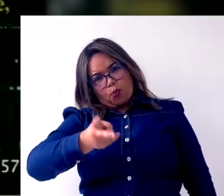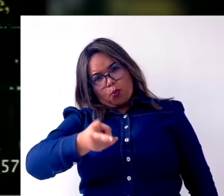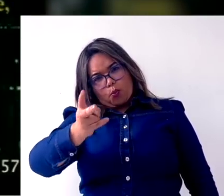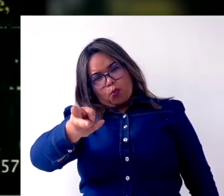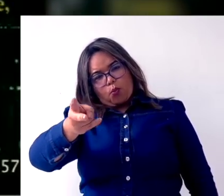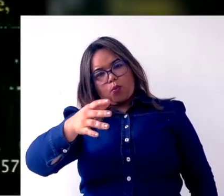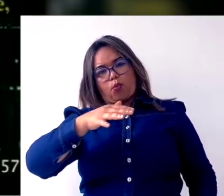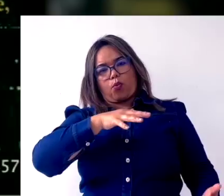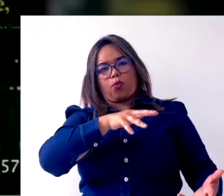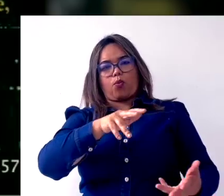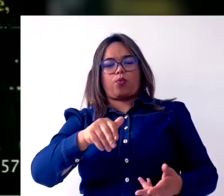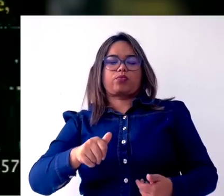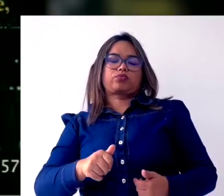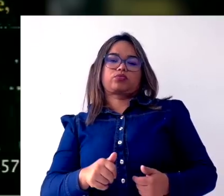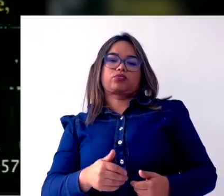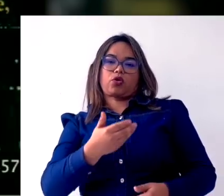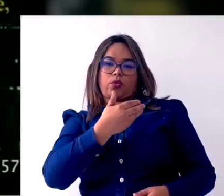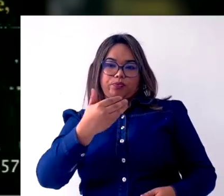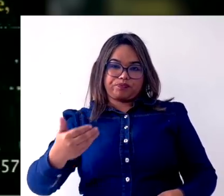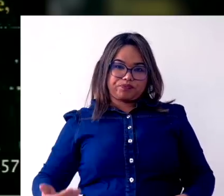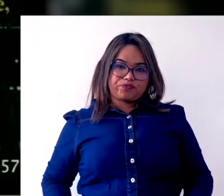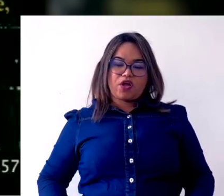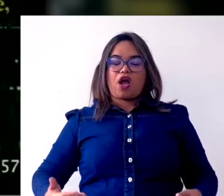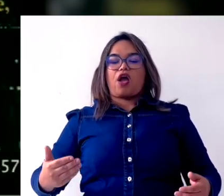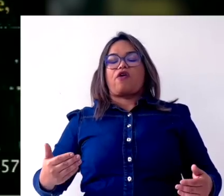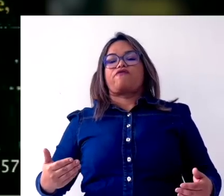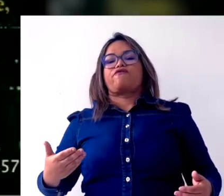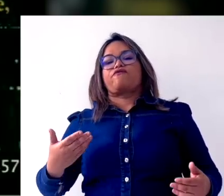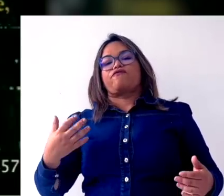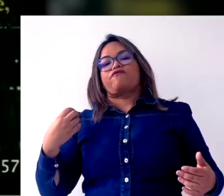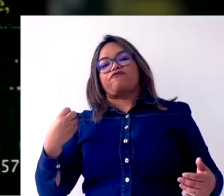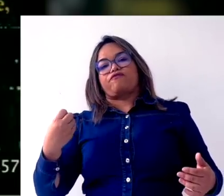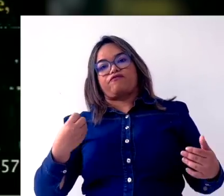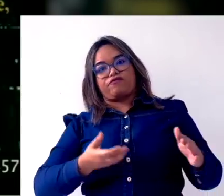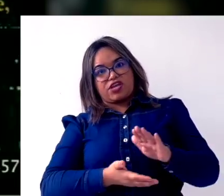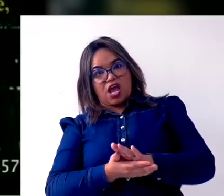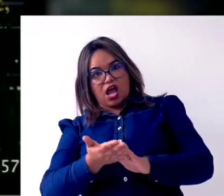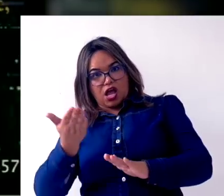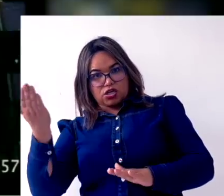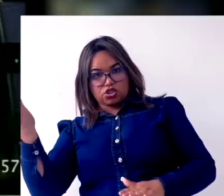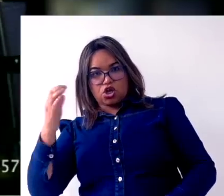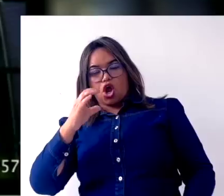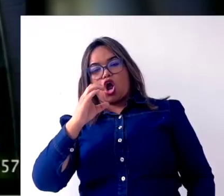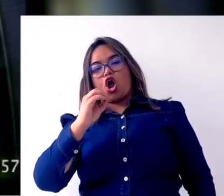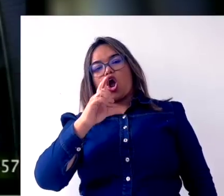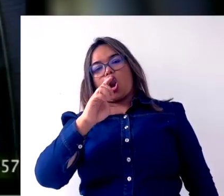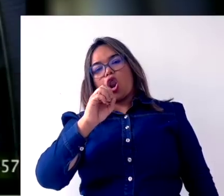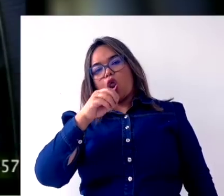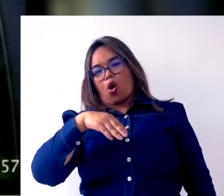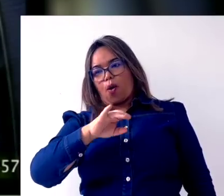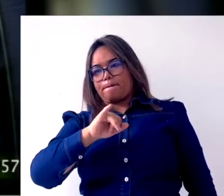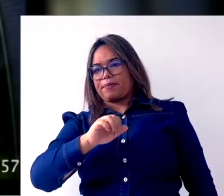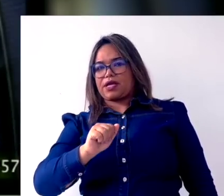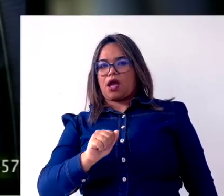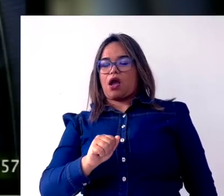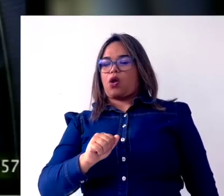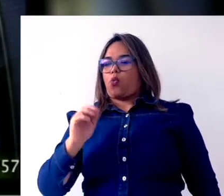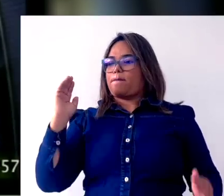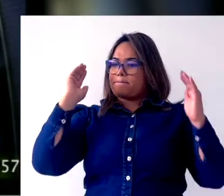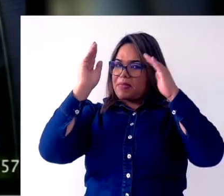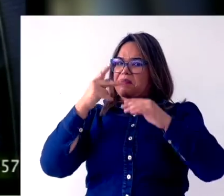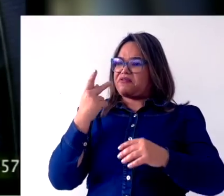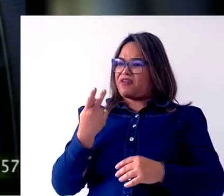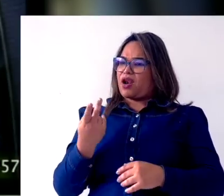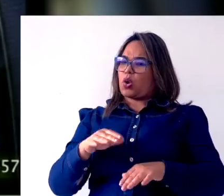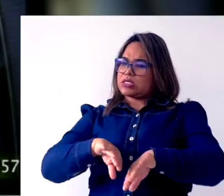viagem à Polônia, o Papa João Paulo denunciou o materialismo excessivo e a separação entre a Igreja e o Estado. E o que dizer